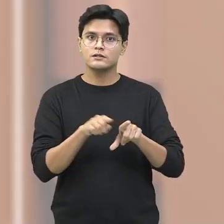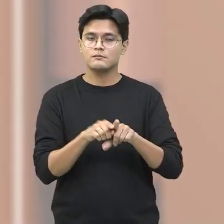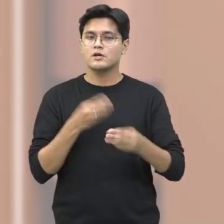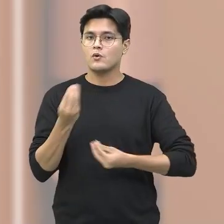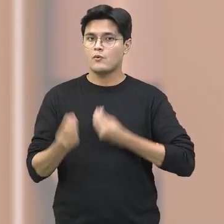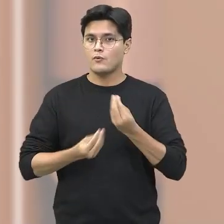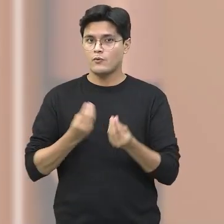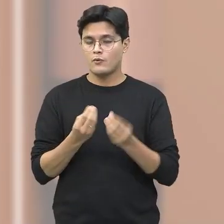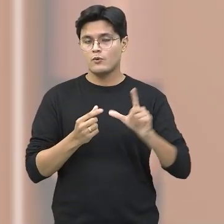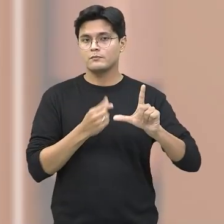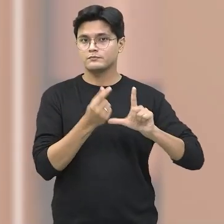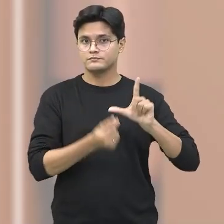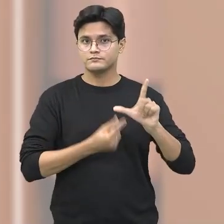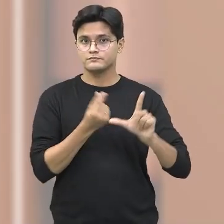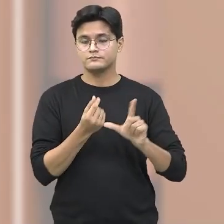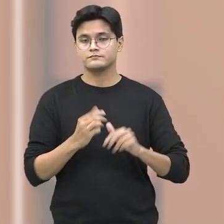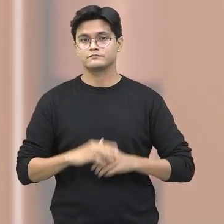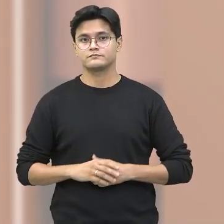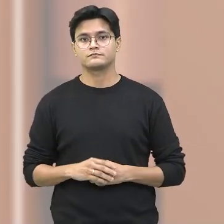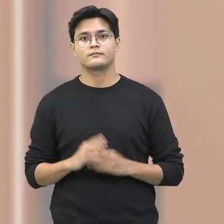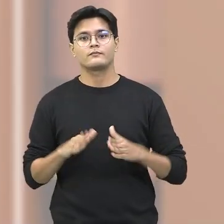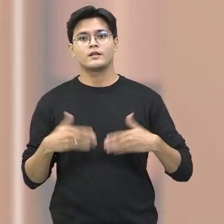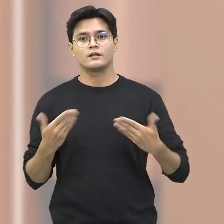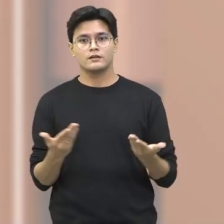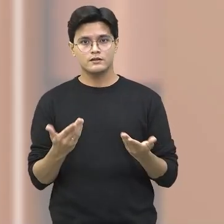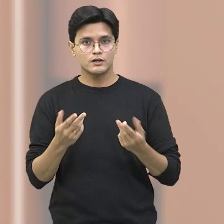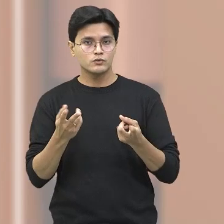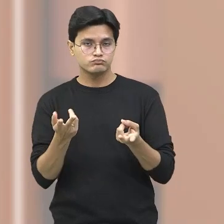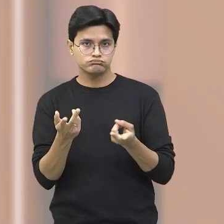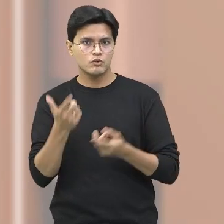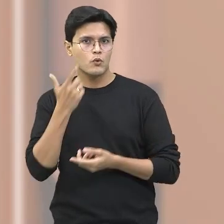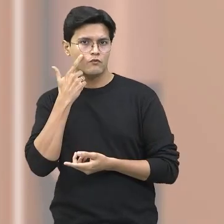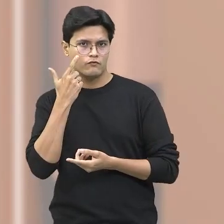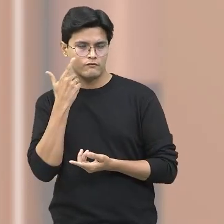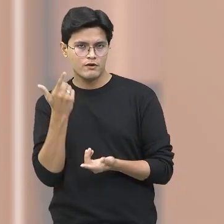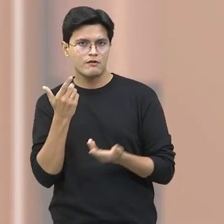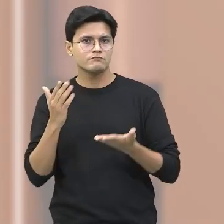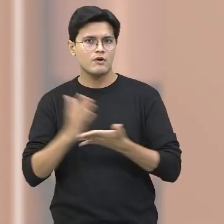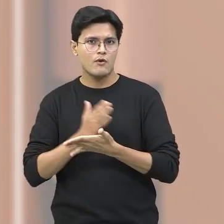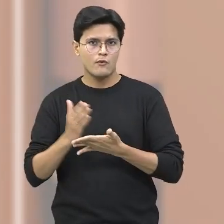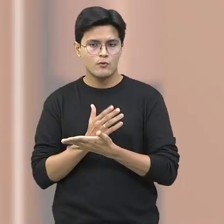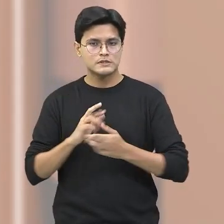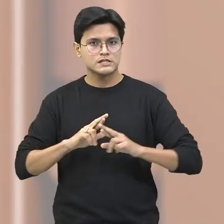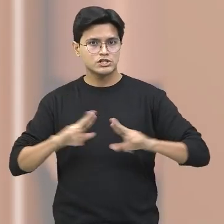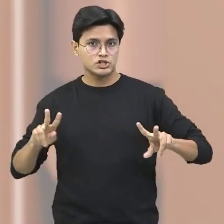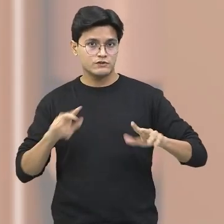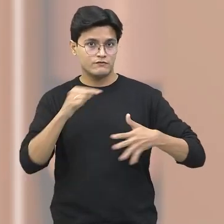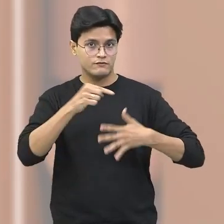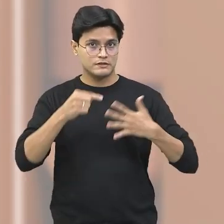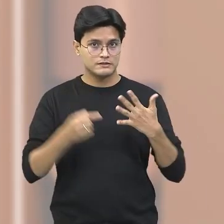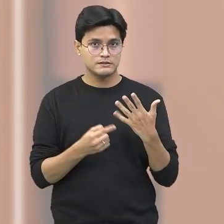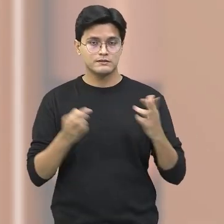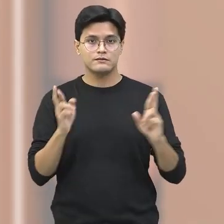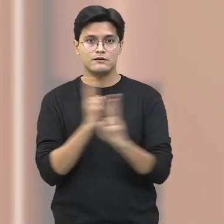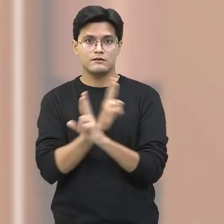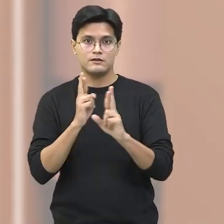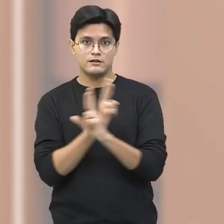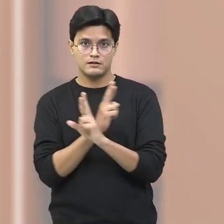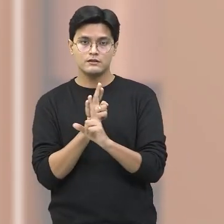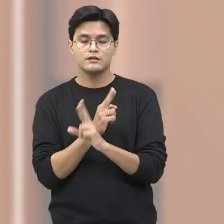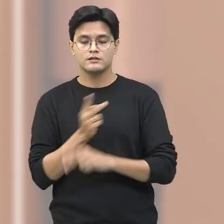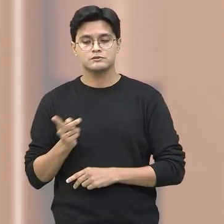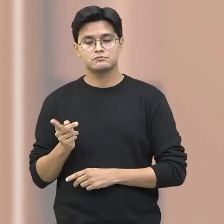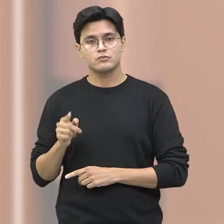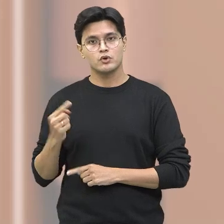logísticas muito bem então nós observamos aí algumas diferenças né com relação a esses dois